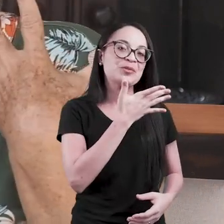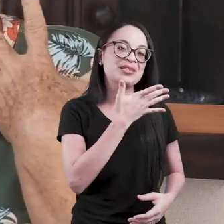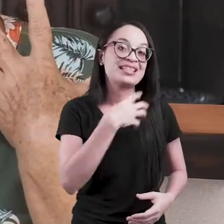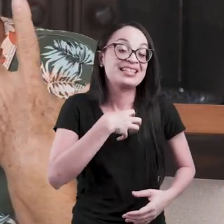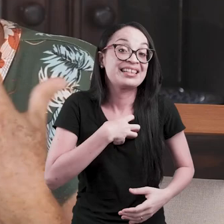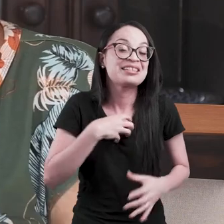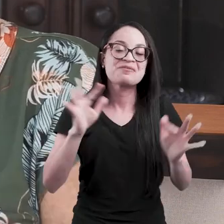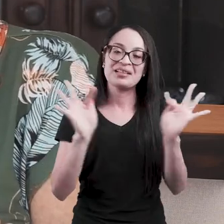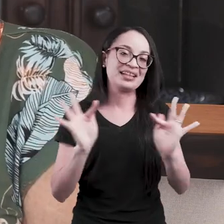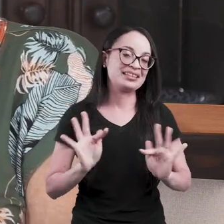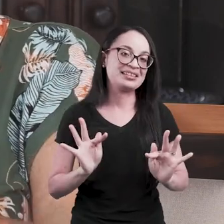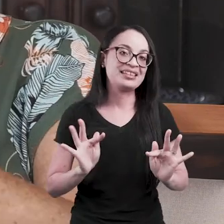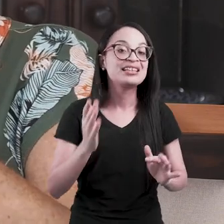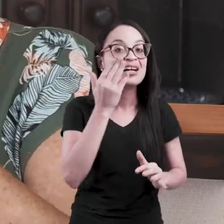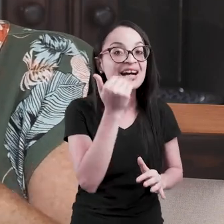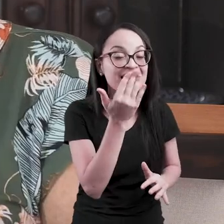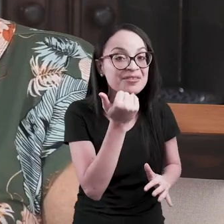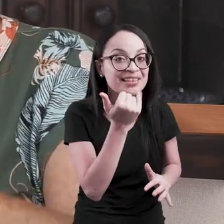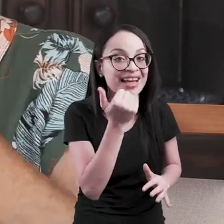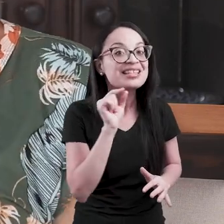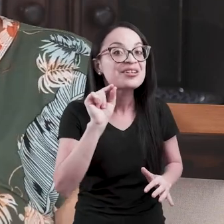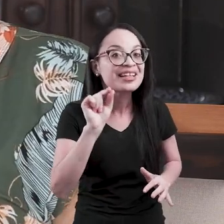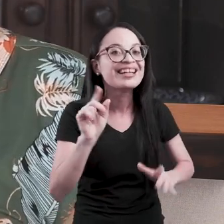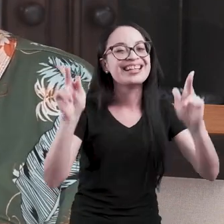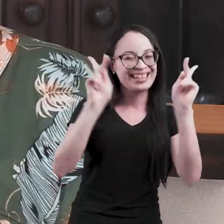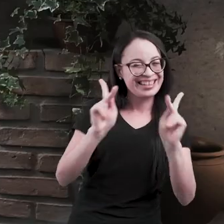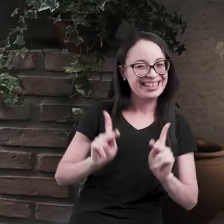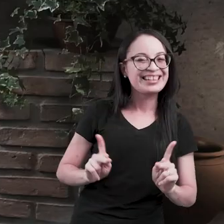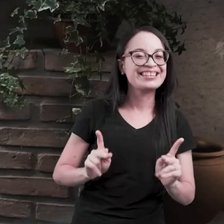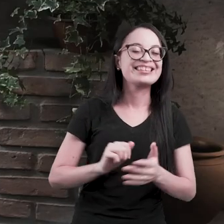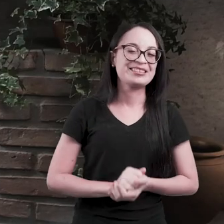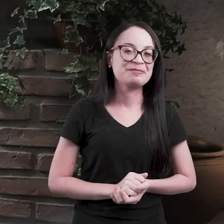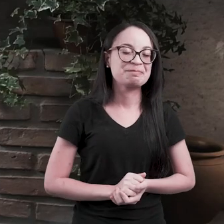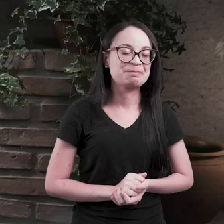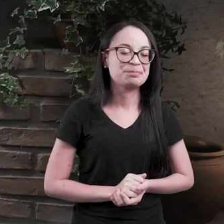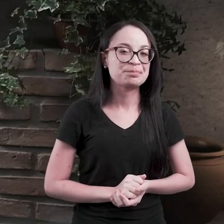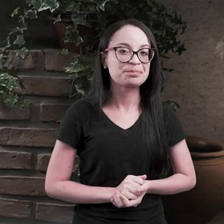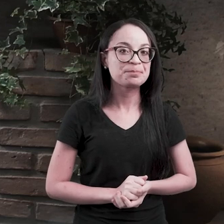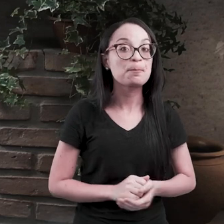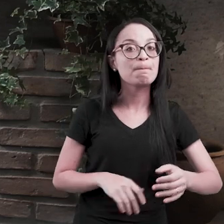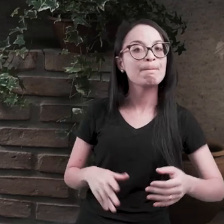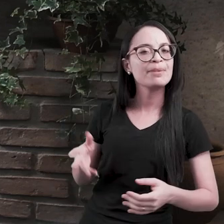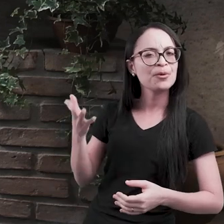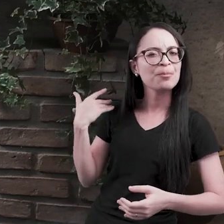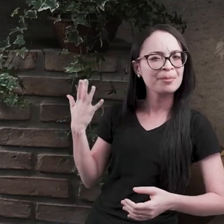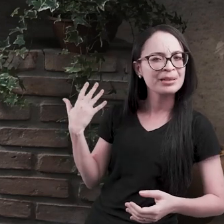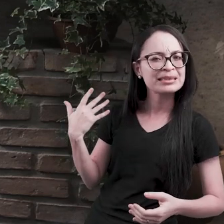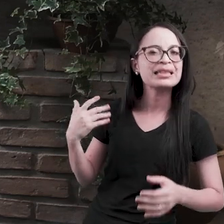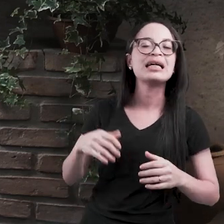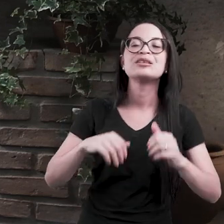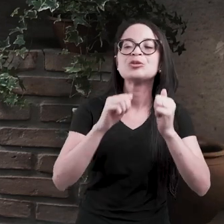dá prazer. Então, é o alimento, é o alimentar-se com prazer. Já teve tempo de encostava em casa